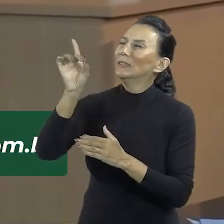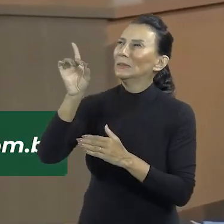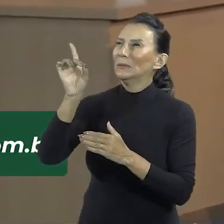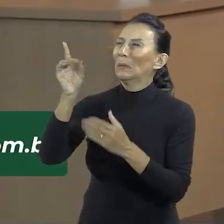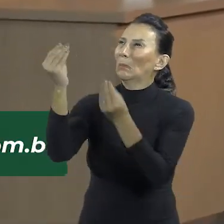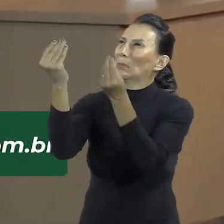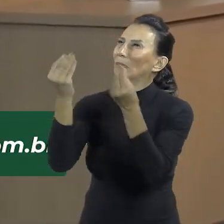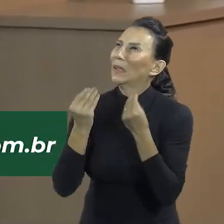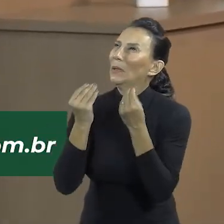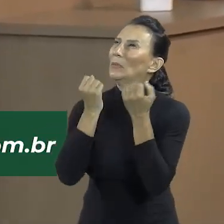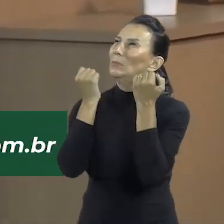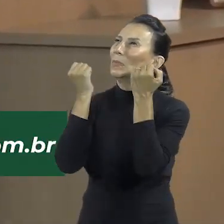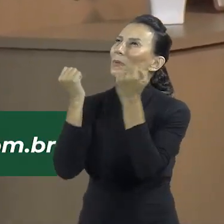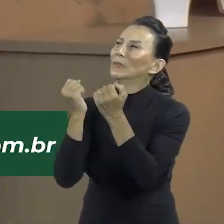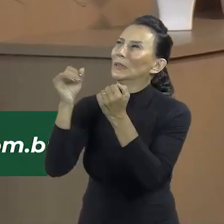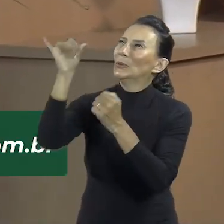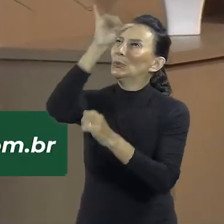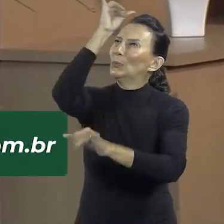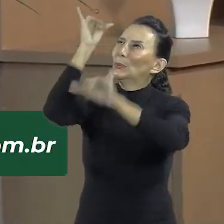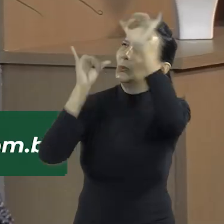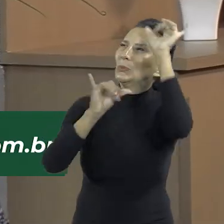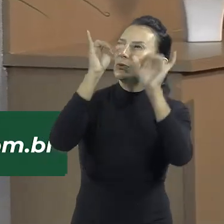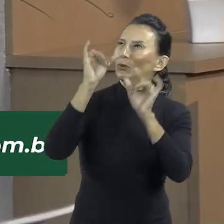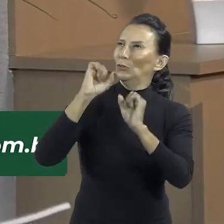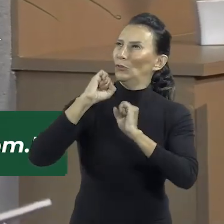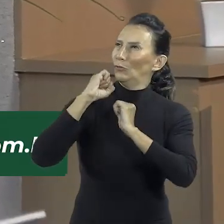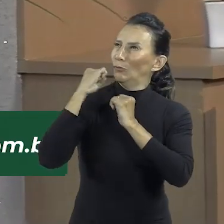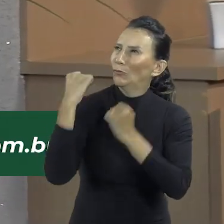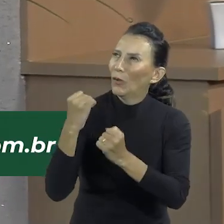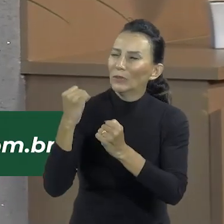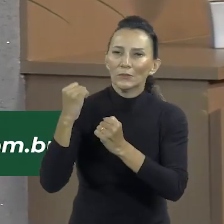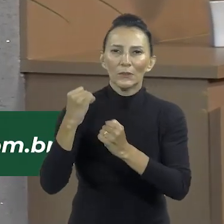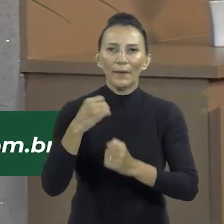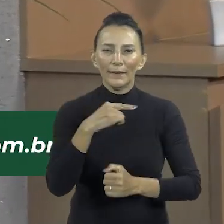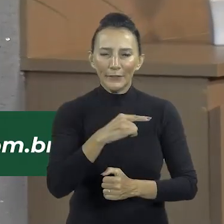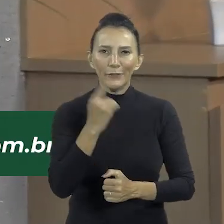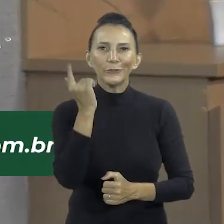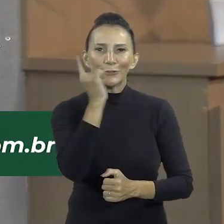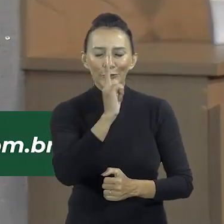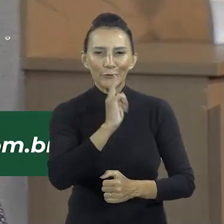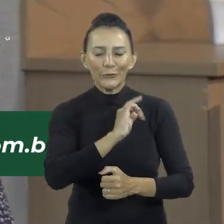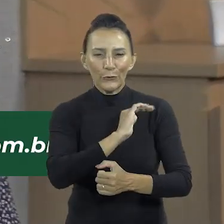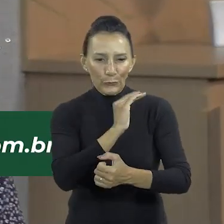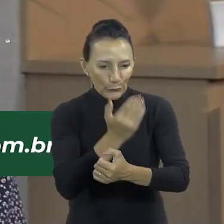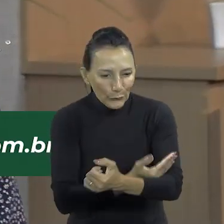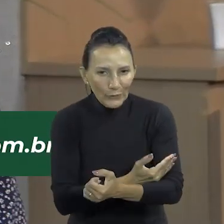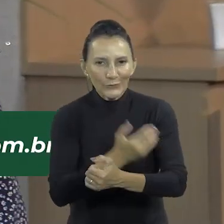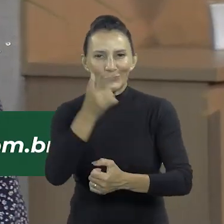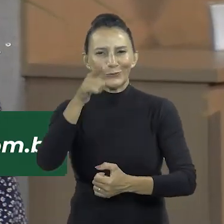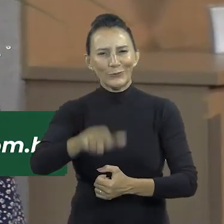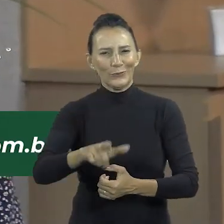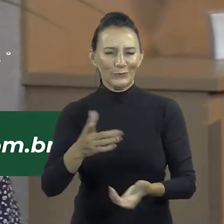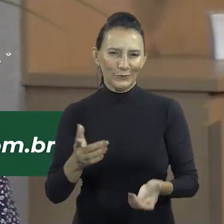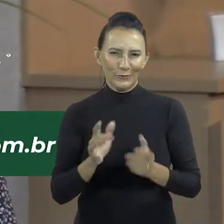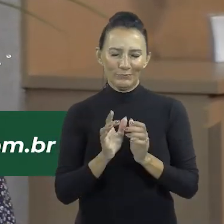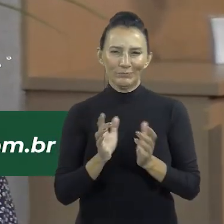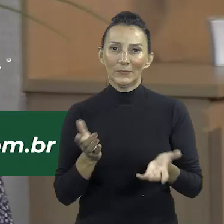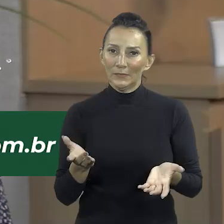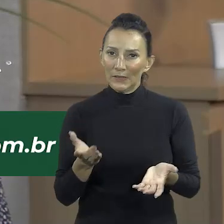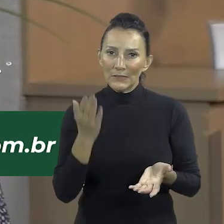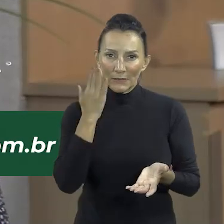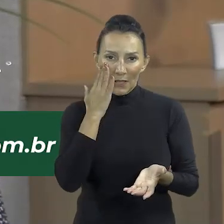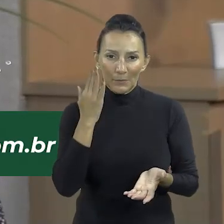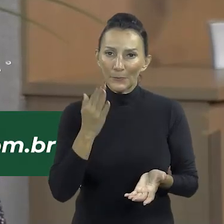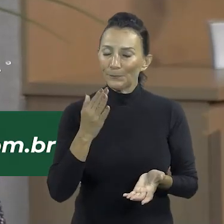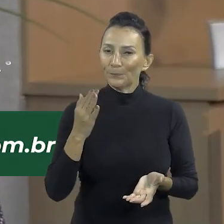poder, a unção do teu Espírito Santo, a força dele foi renovada. O fruto do Espírito, que é o